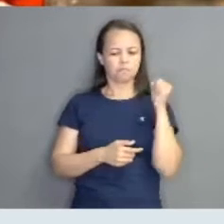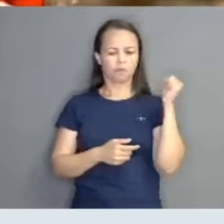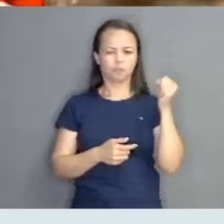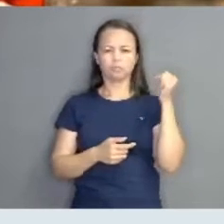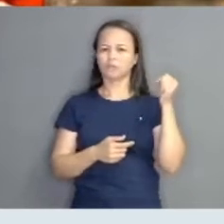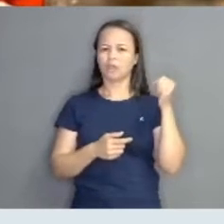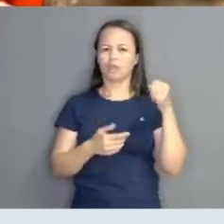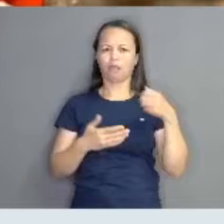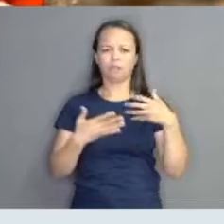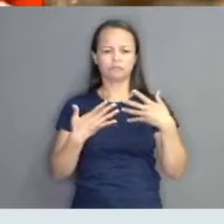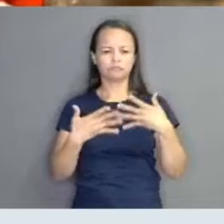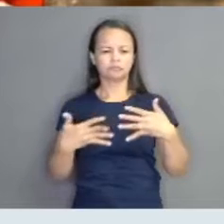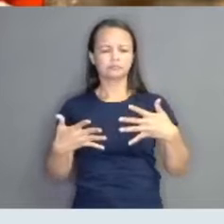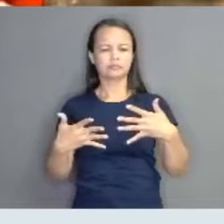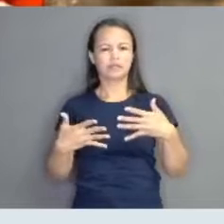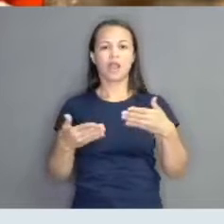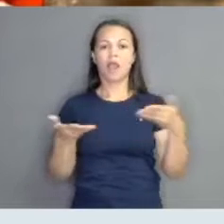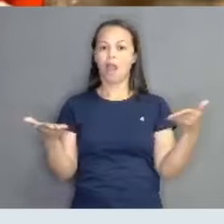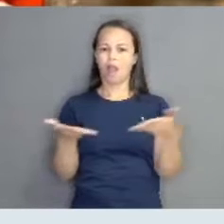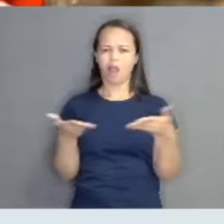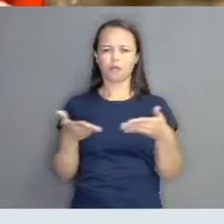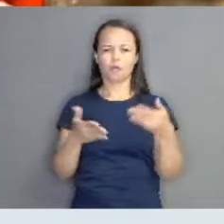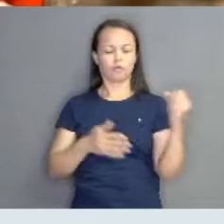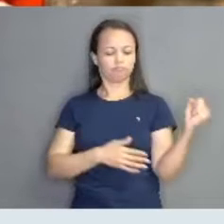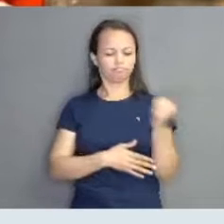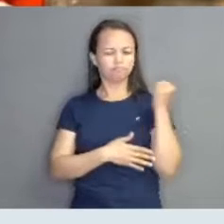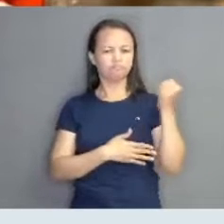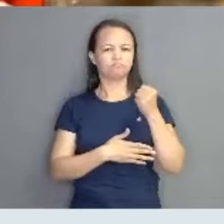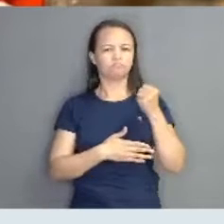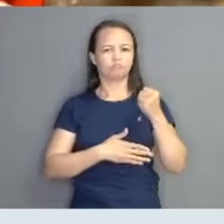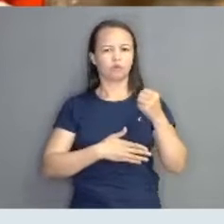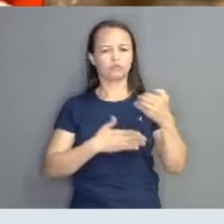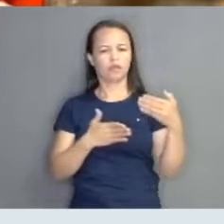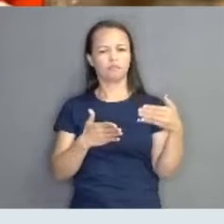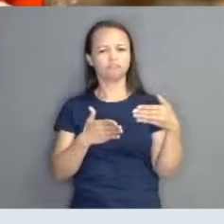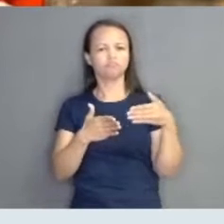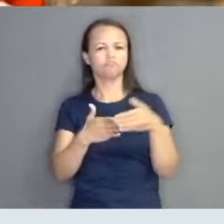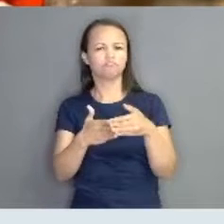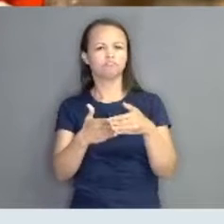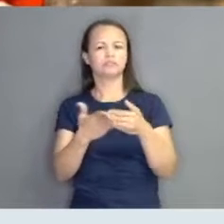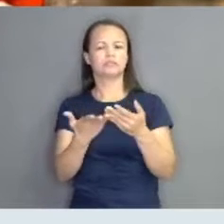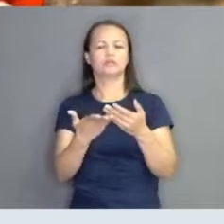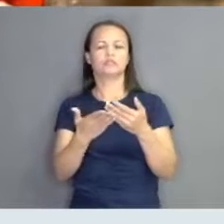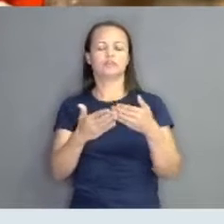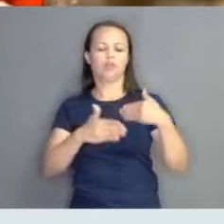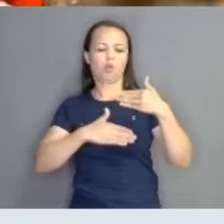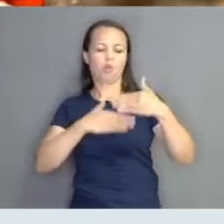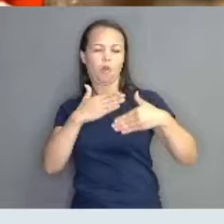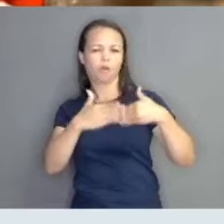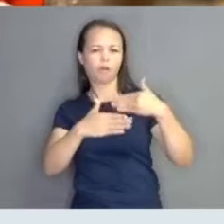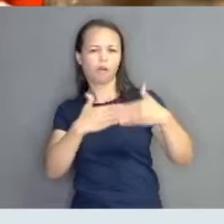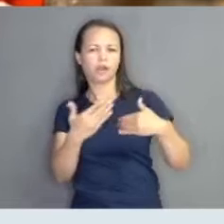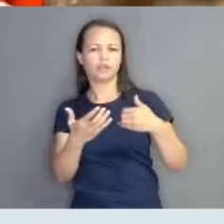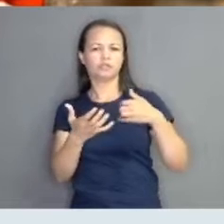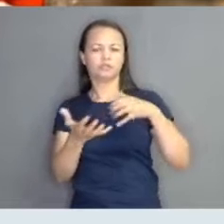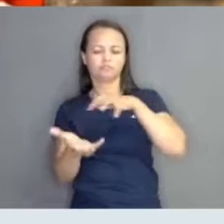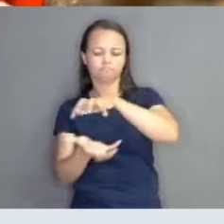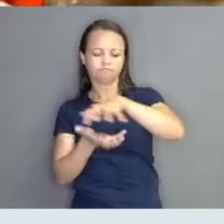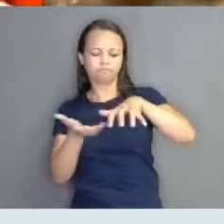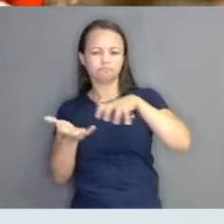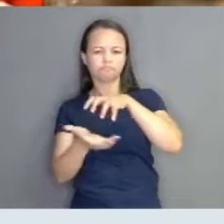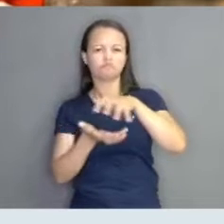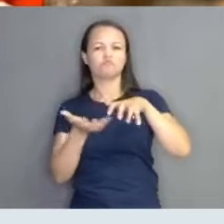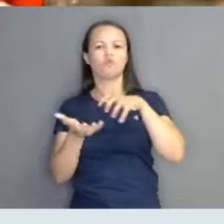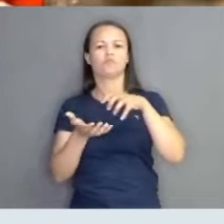ele tem que ter o seu poder limitado. Isso foi decorrência de várias revoluções, inclusive